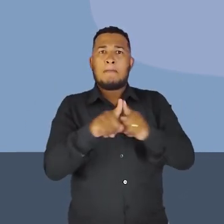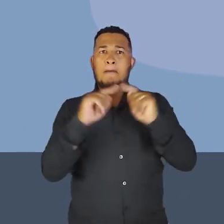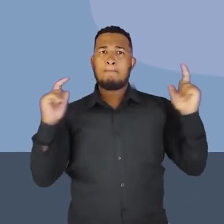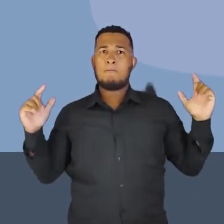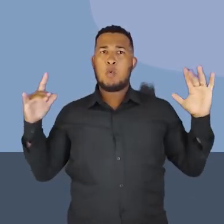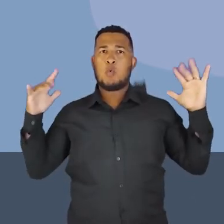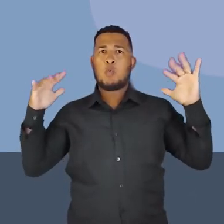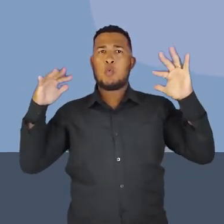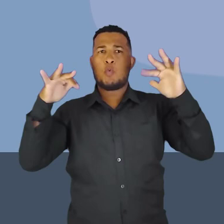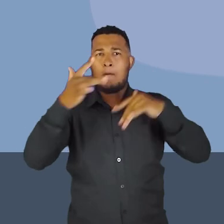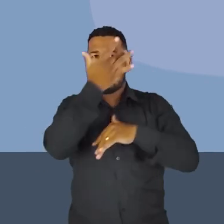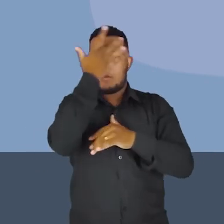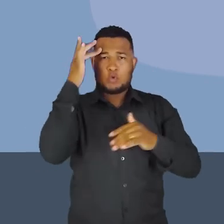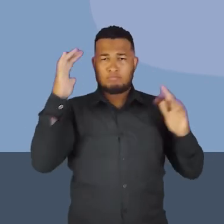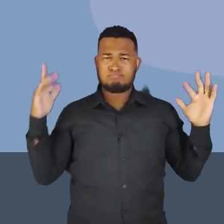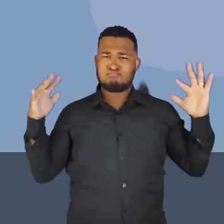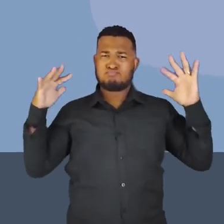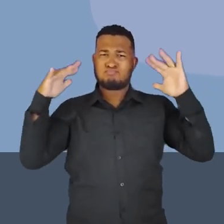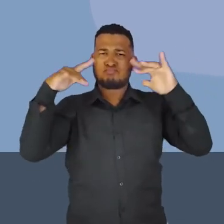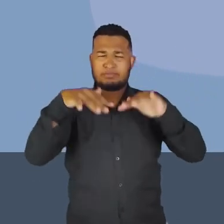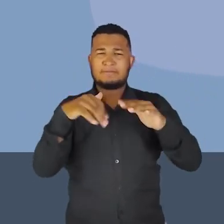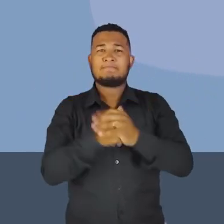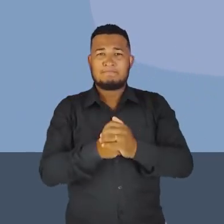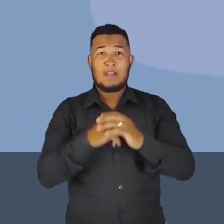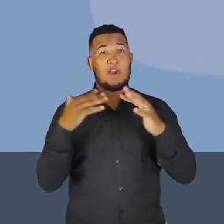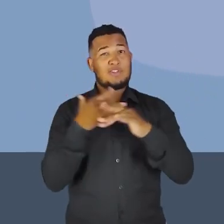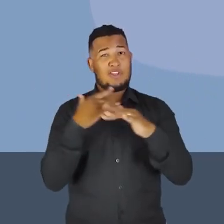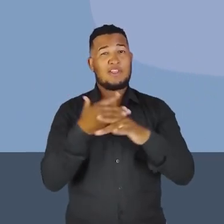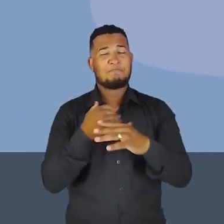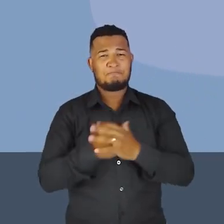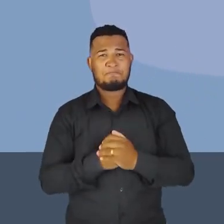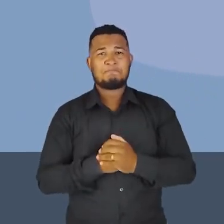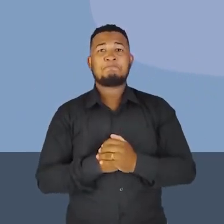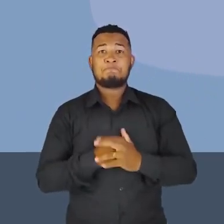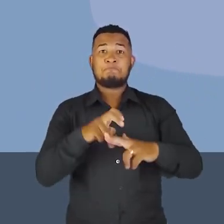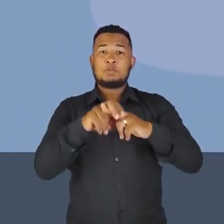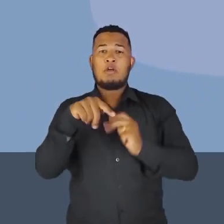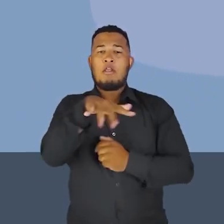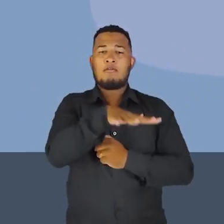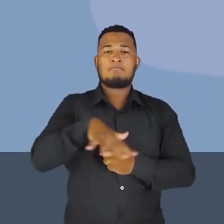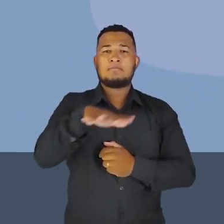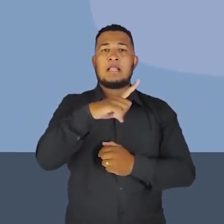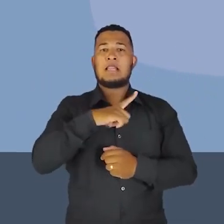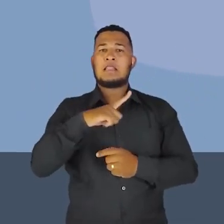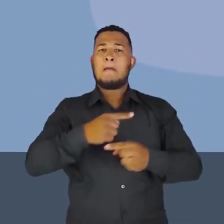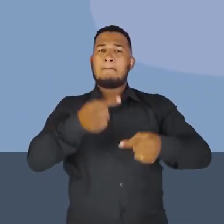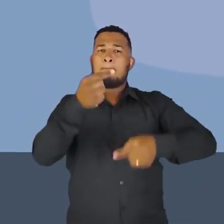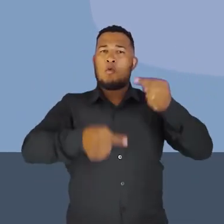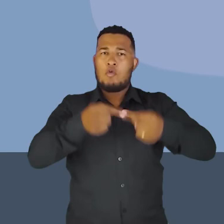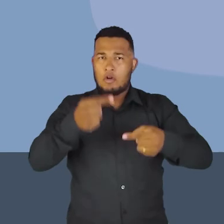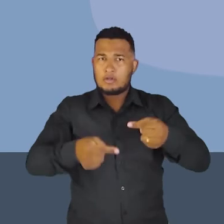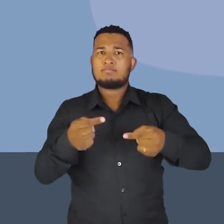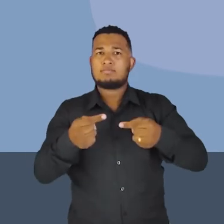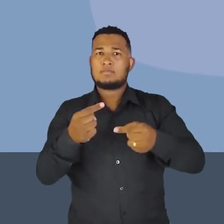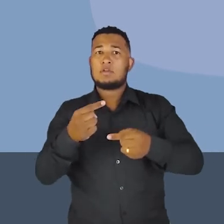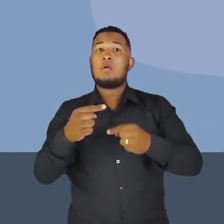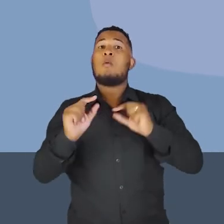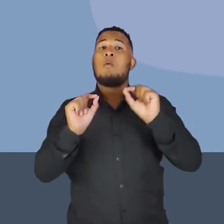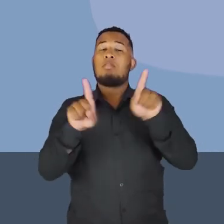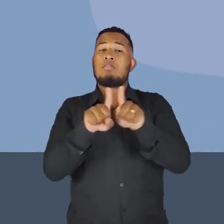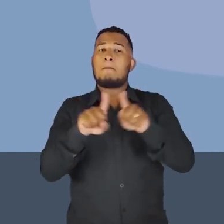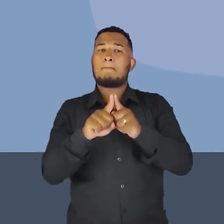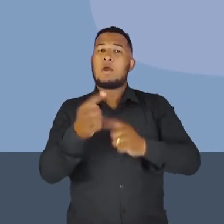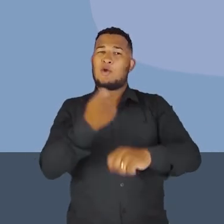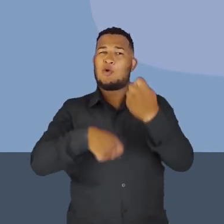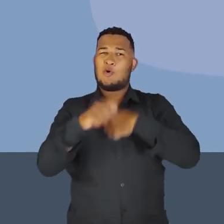desses aglomerados humanos. As cidades ampliam-se como espaços centralizadores de poder político, econômico e cultural. O